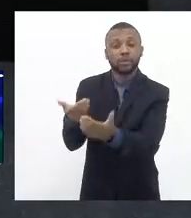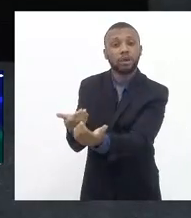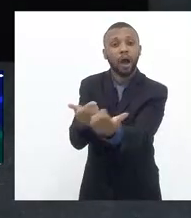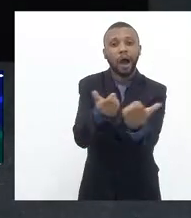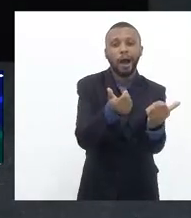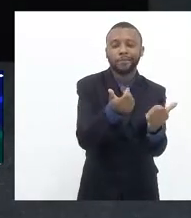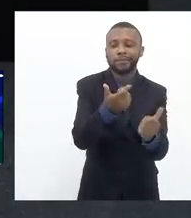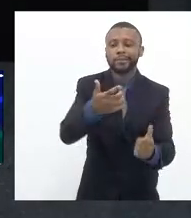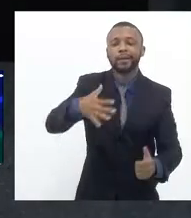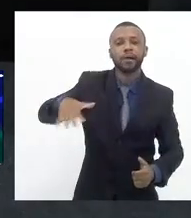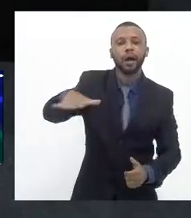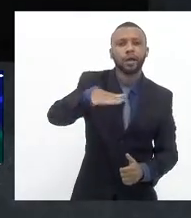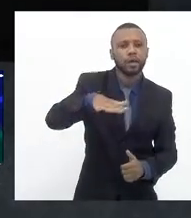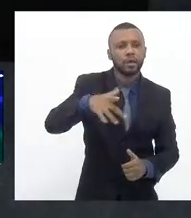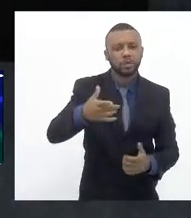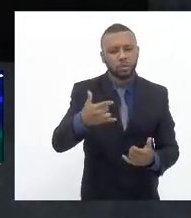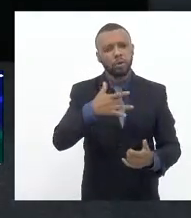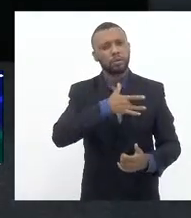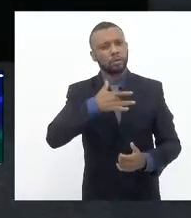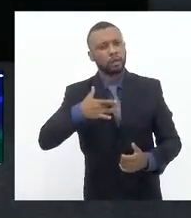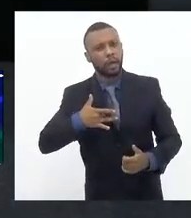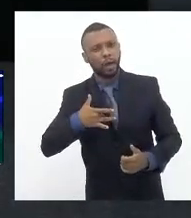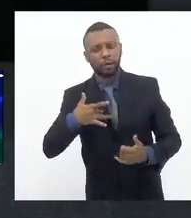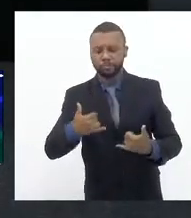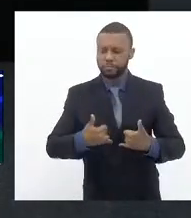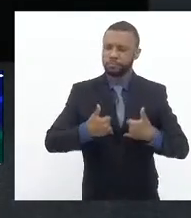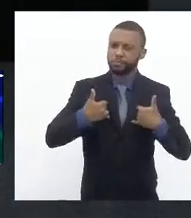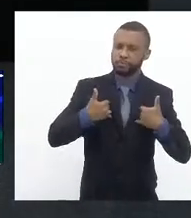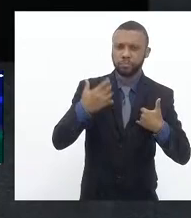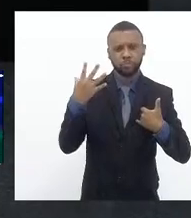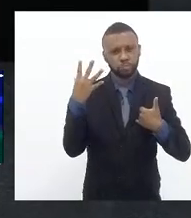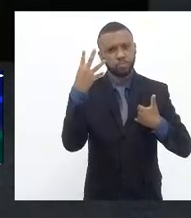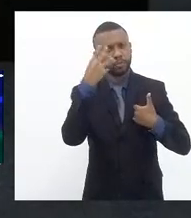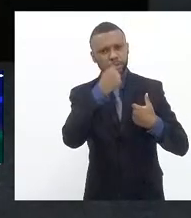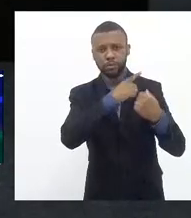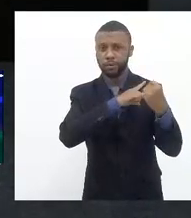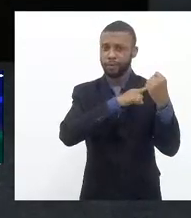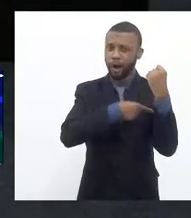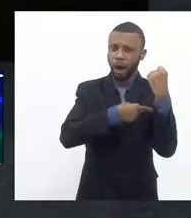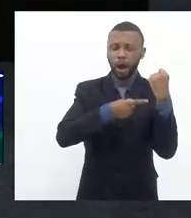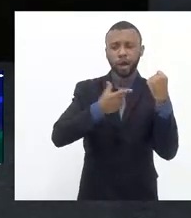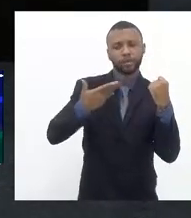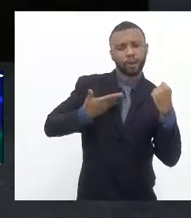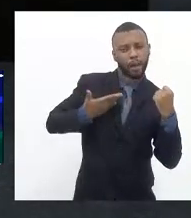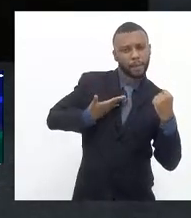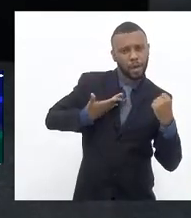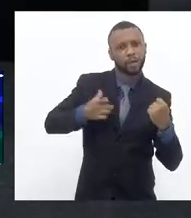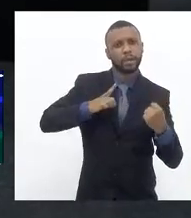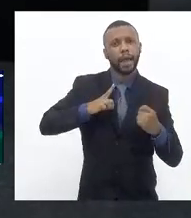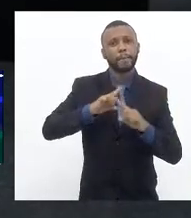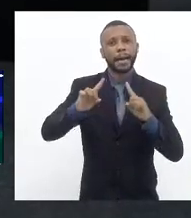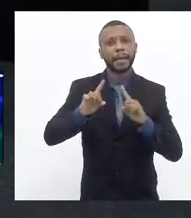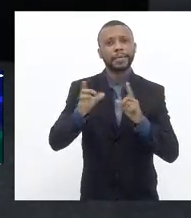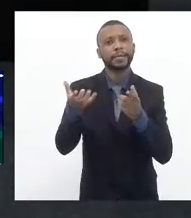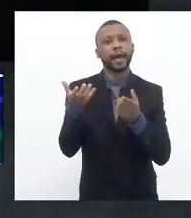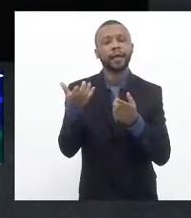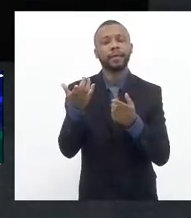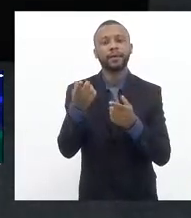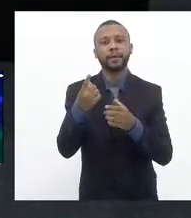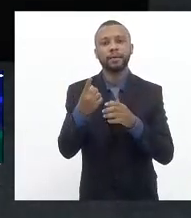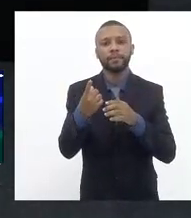aí, são bonitos, são jovens, têm amigos, mas querem ficar dentro de